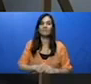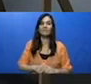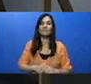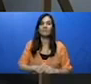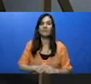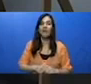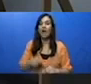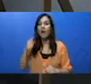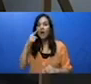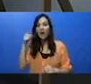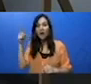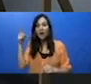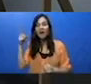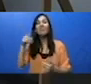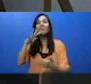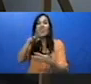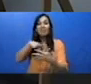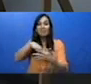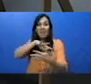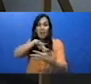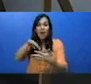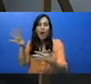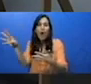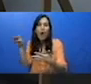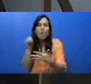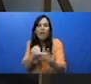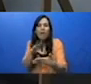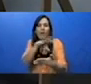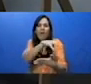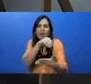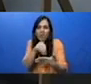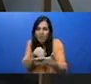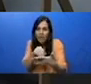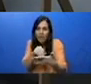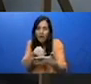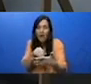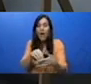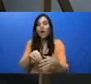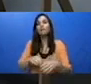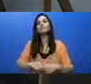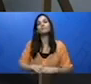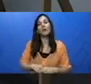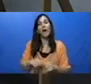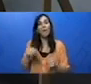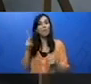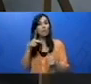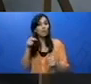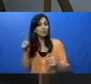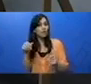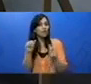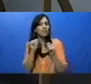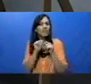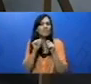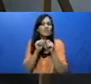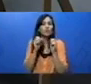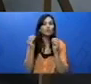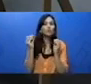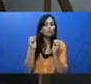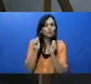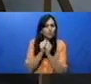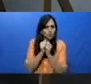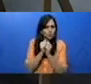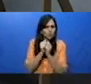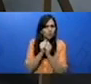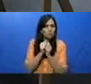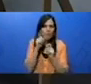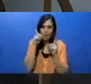essa tabelinha para completar, mas só depois que eu vou explicar e vou fazer junto com vocês, tá? Não precisa ficar preocupado.